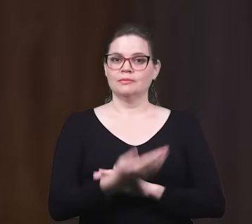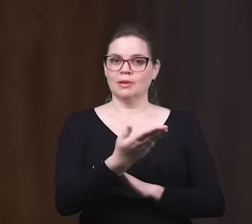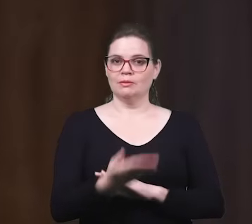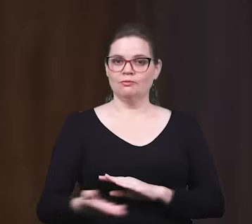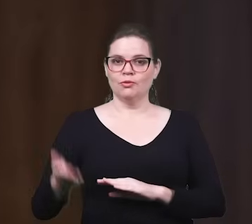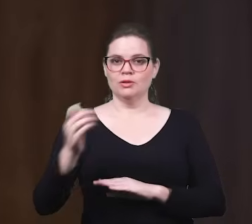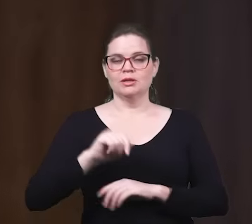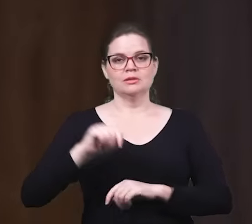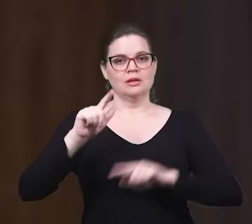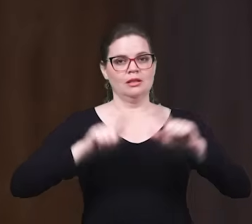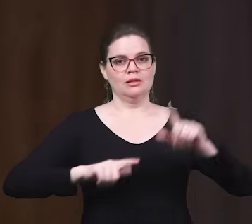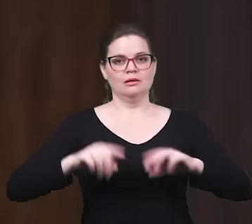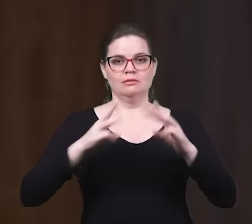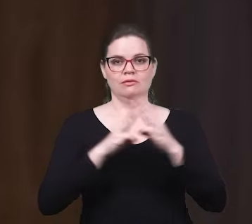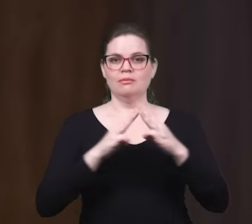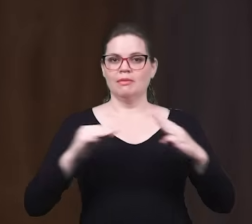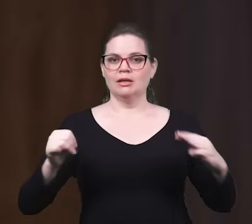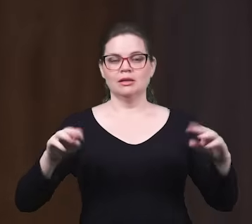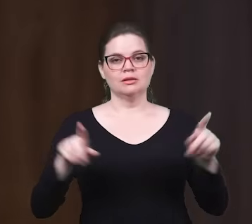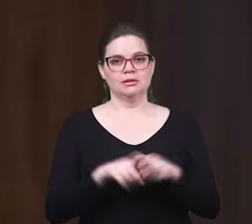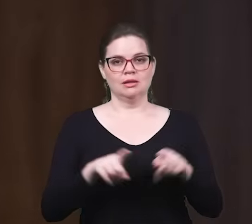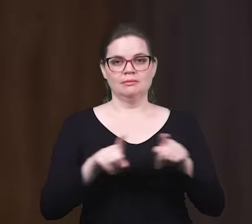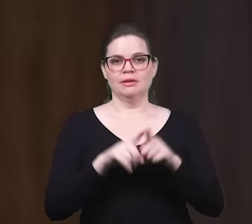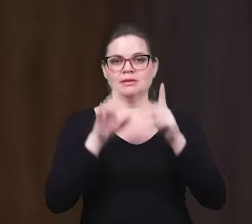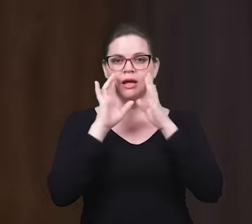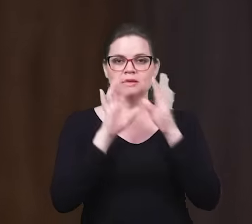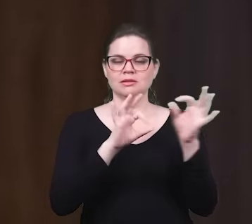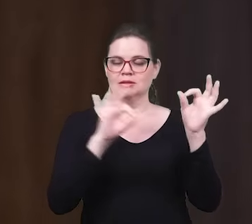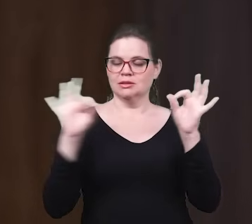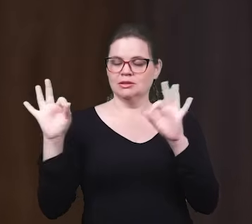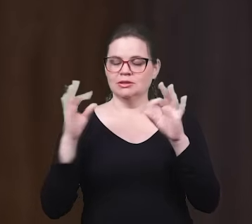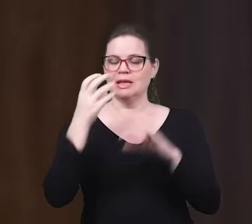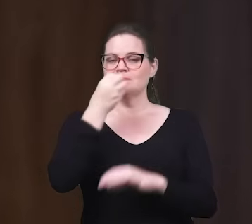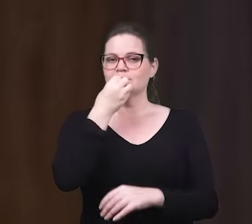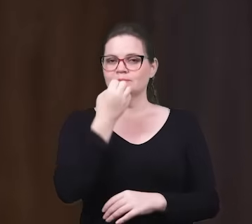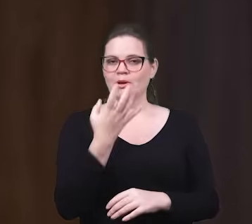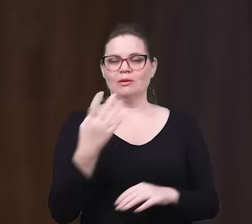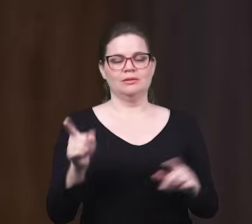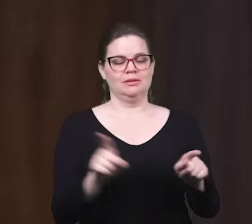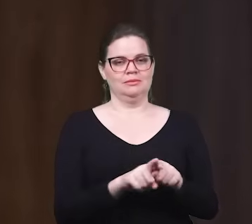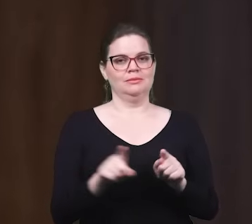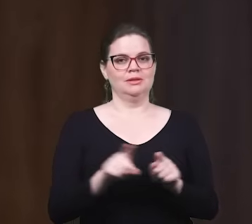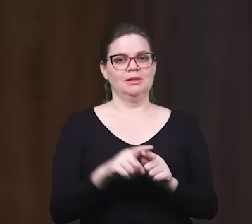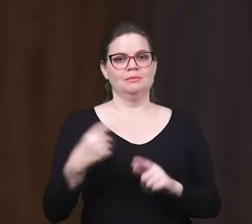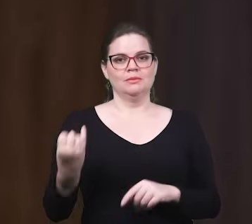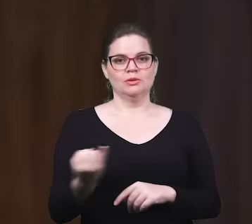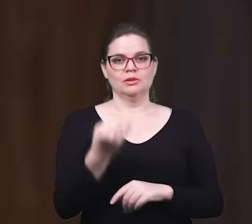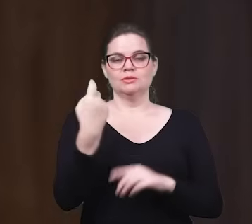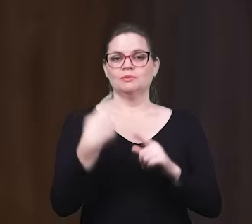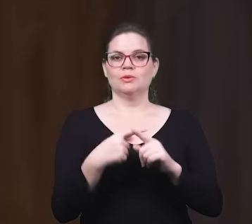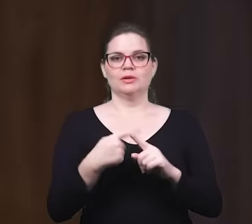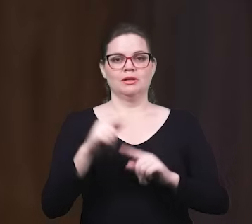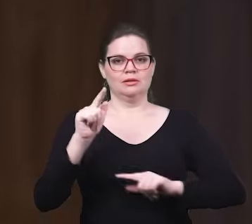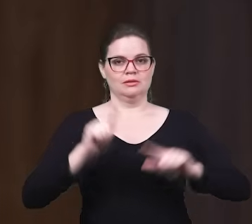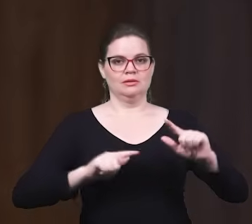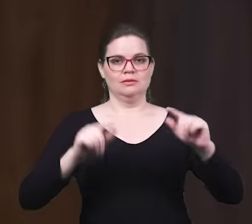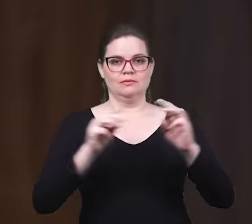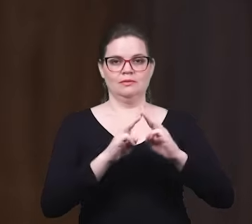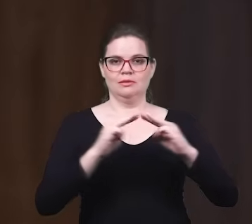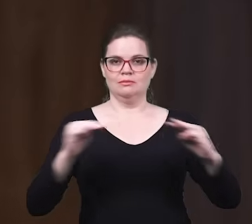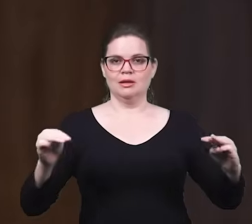meu amigo, que participa pela TV aberta. A TV Manaim está sendo